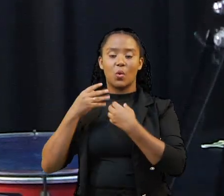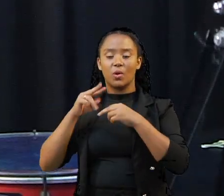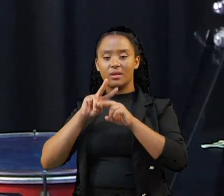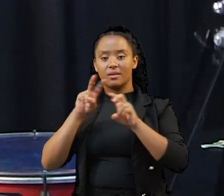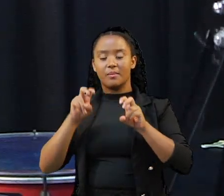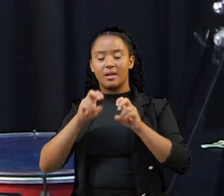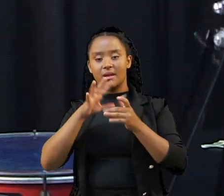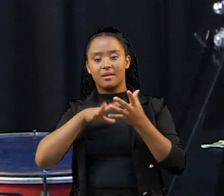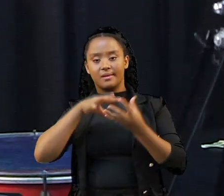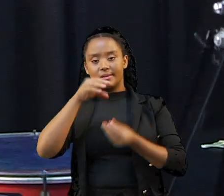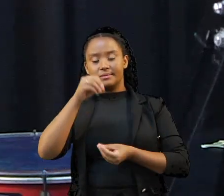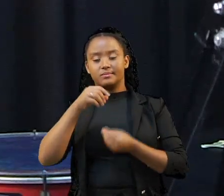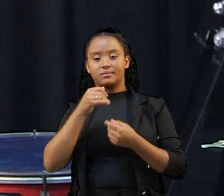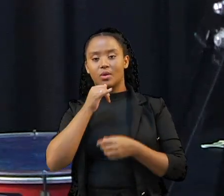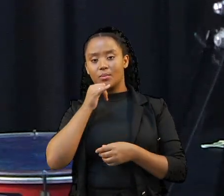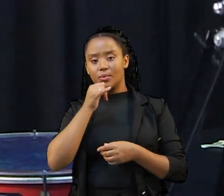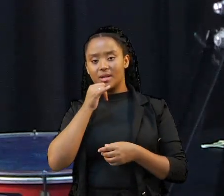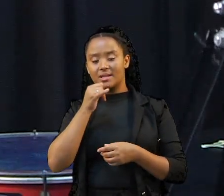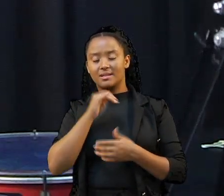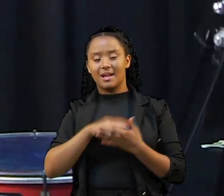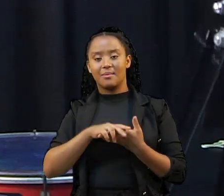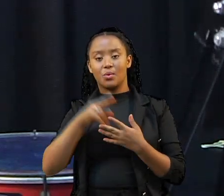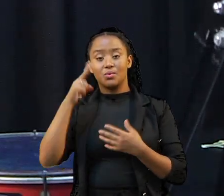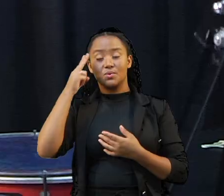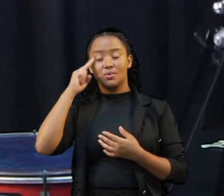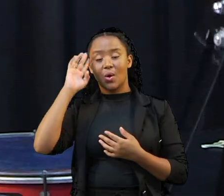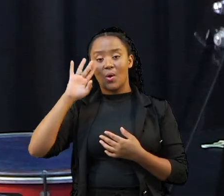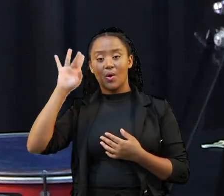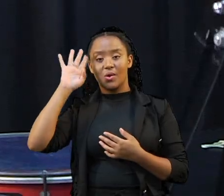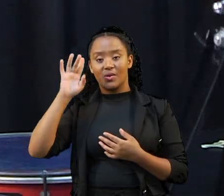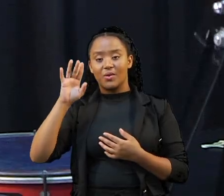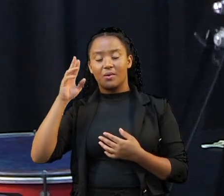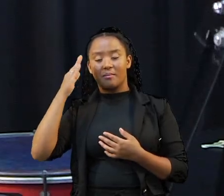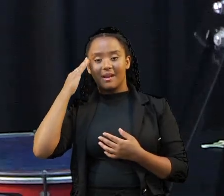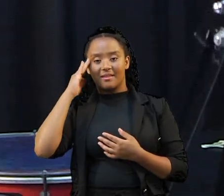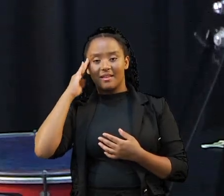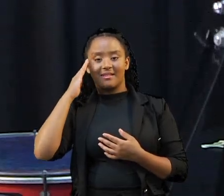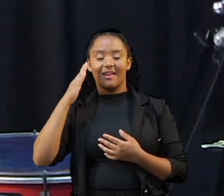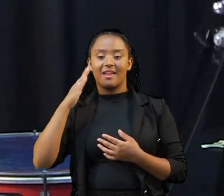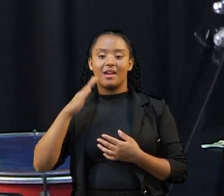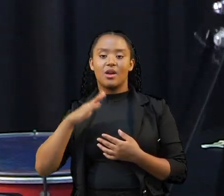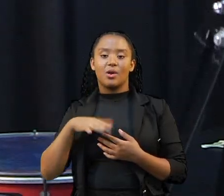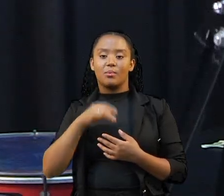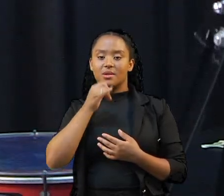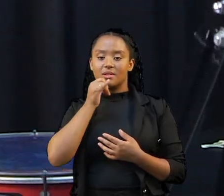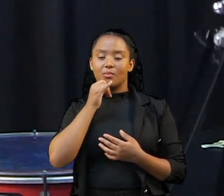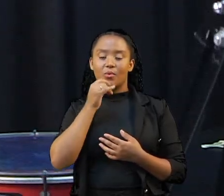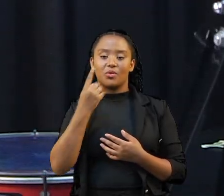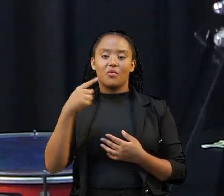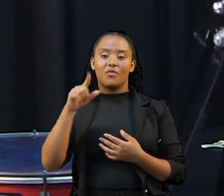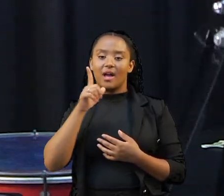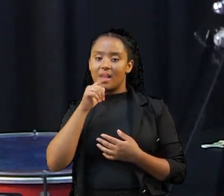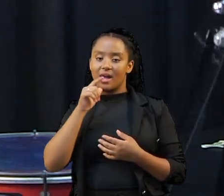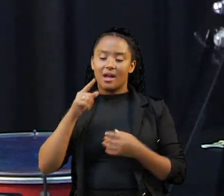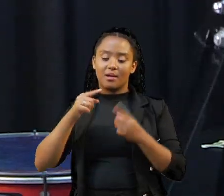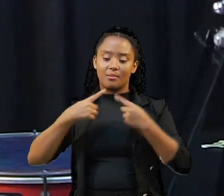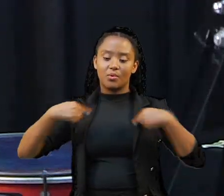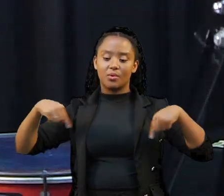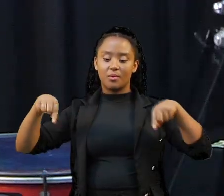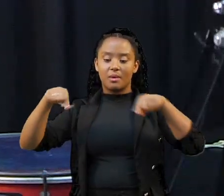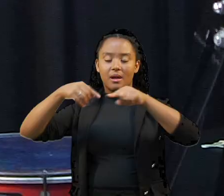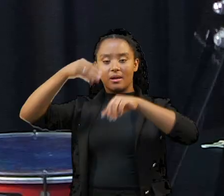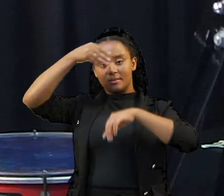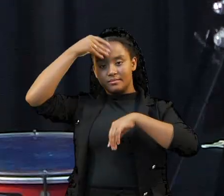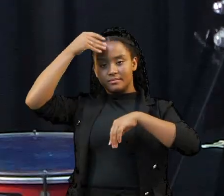também do espiritual, quando a gente fala sobre interpretação de sonho, quando a gente vai para os nossos banhos nos igarapés e